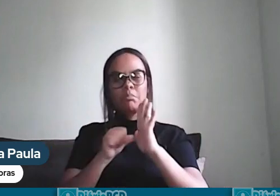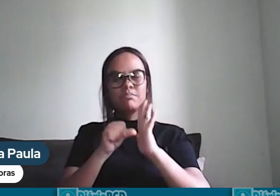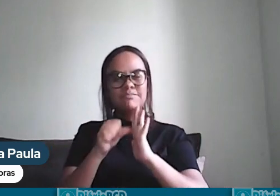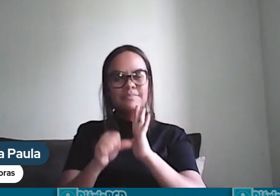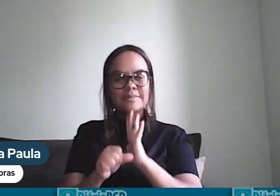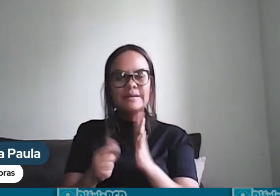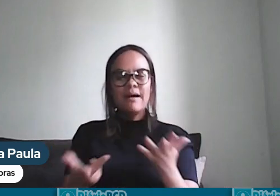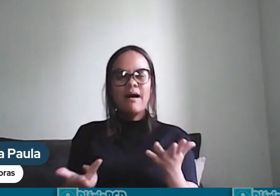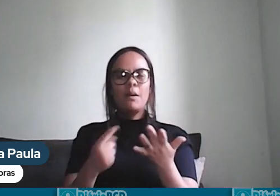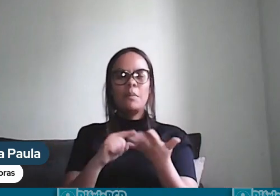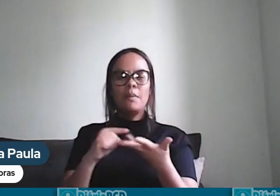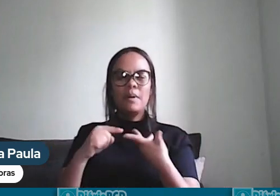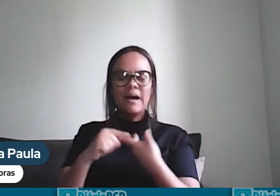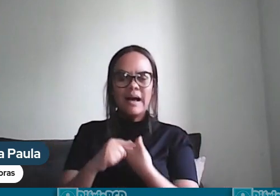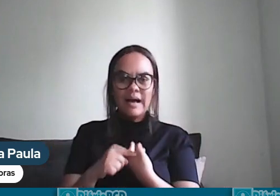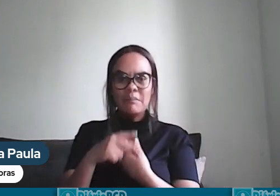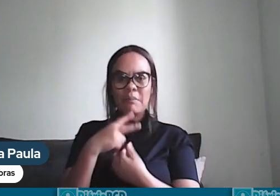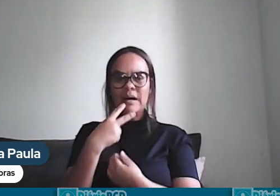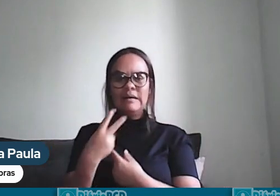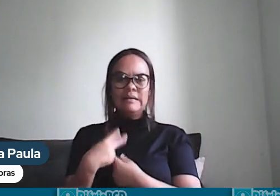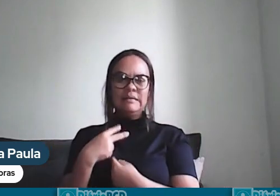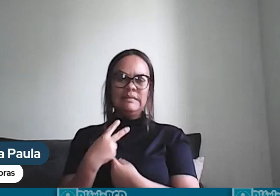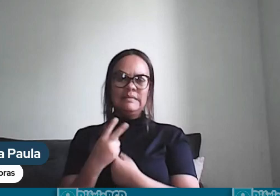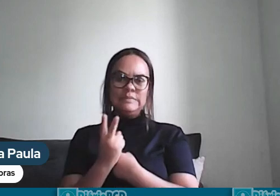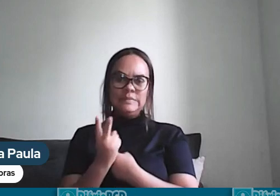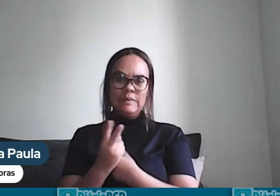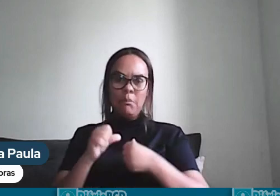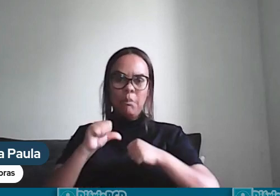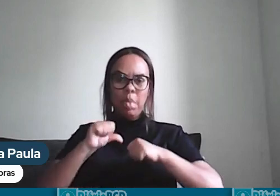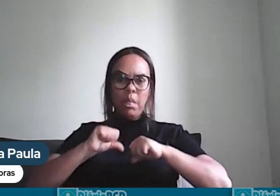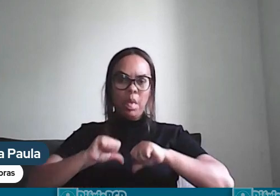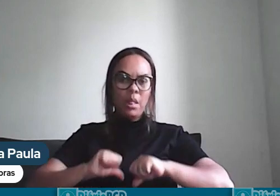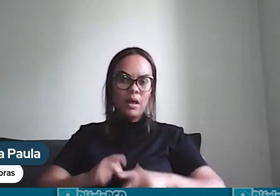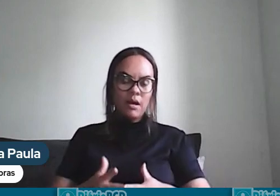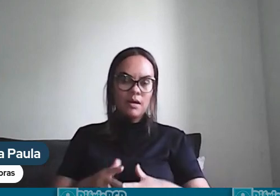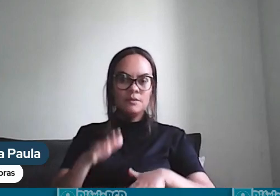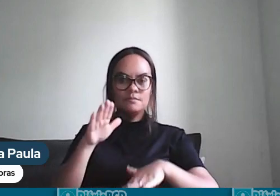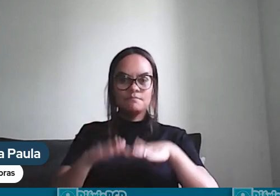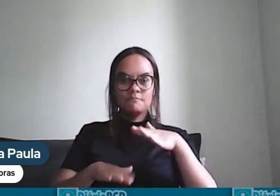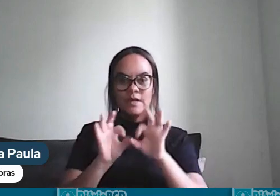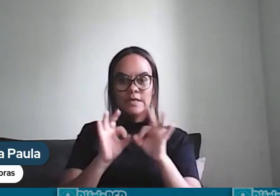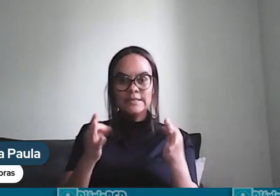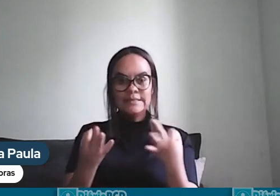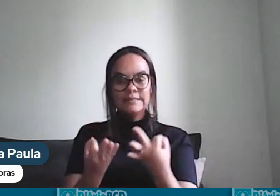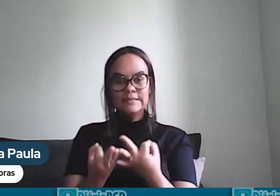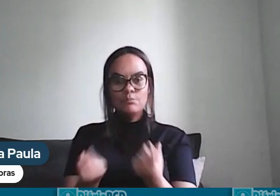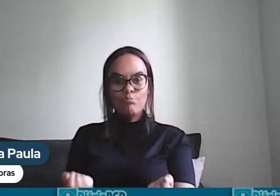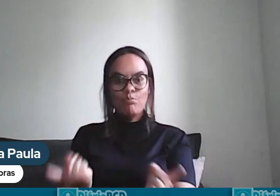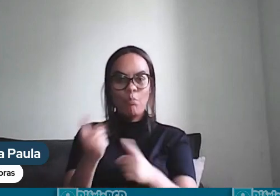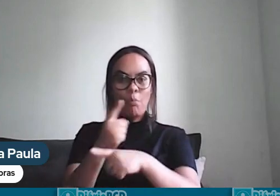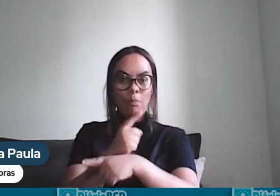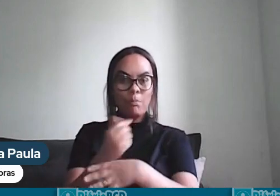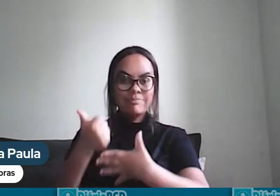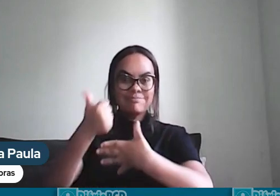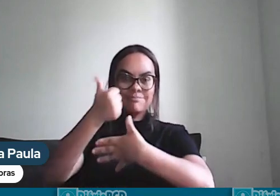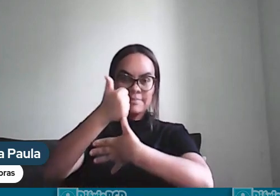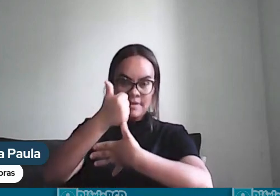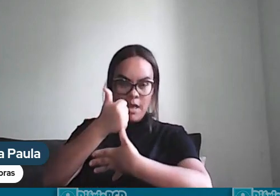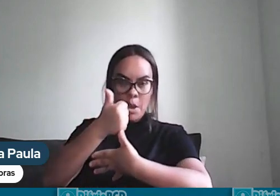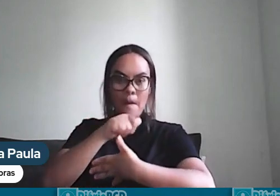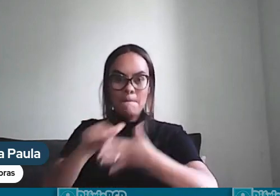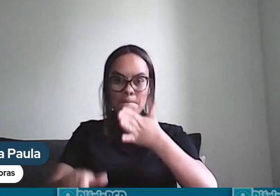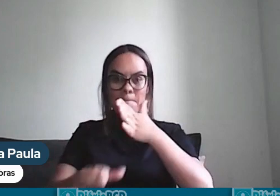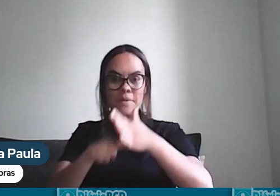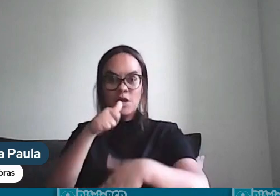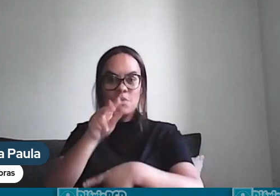se você não está bem? Então, acho que muitas vezes, doutora, a família inverte a prioridade. A